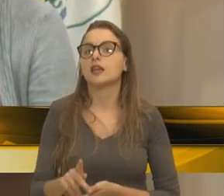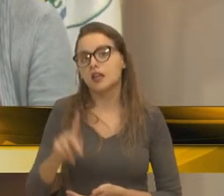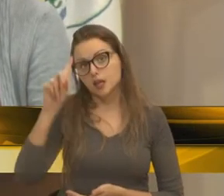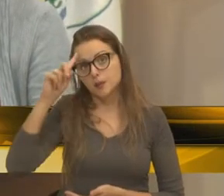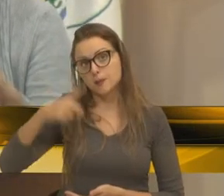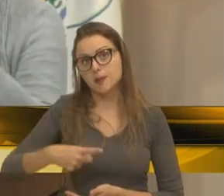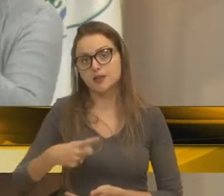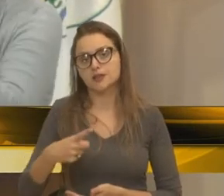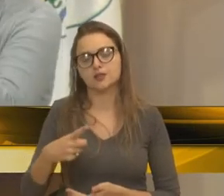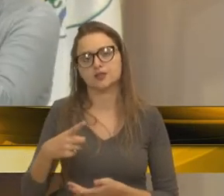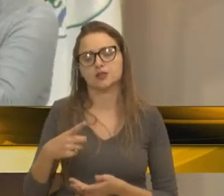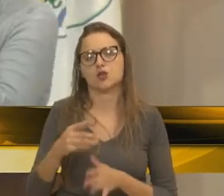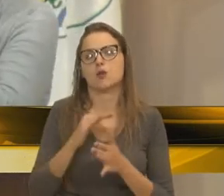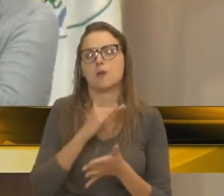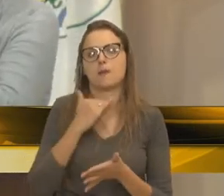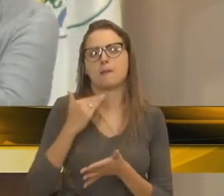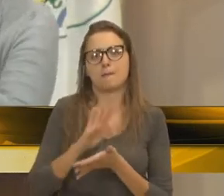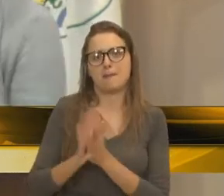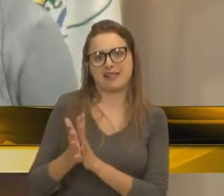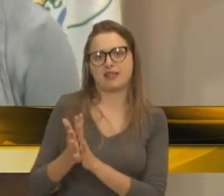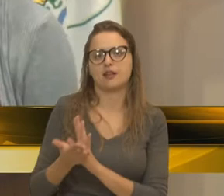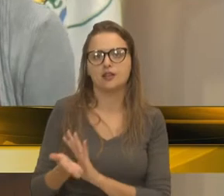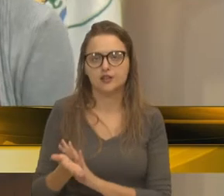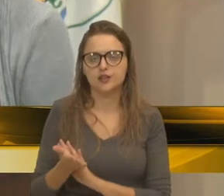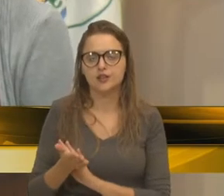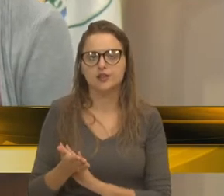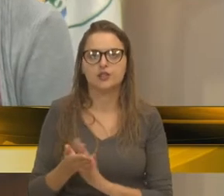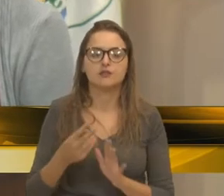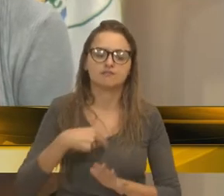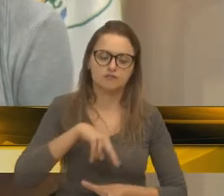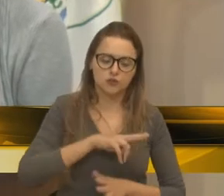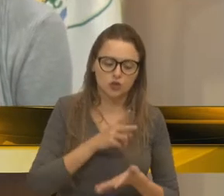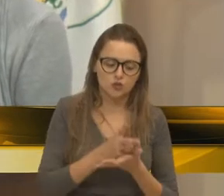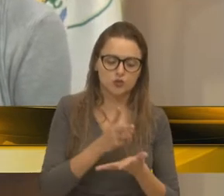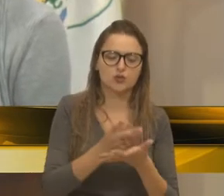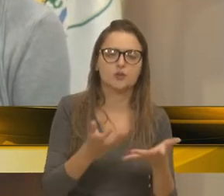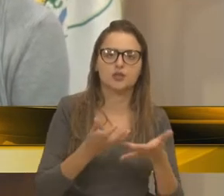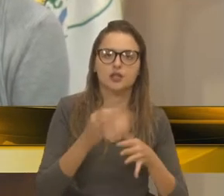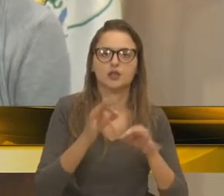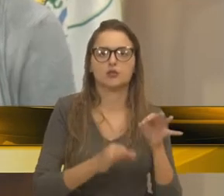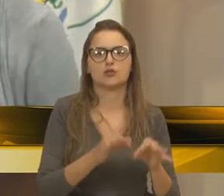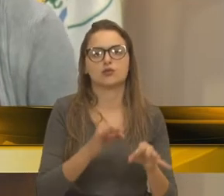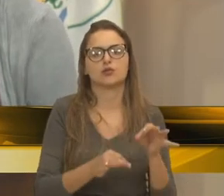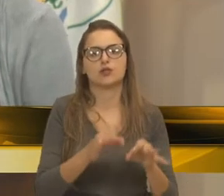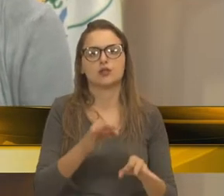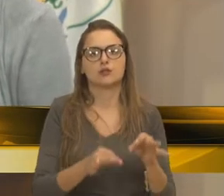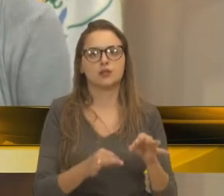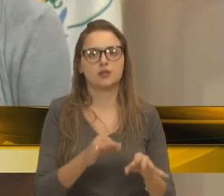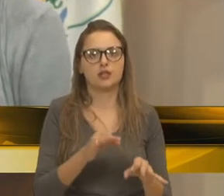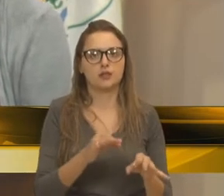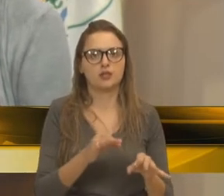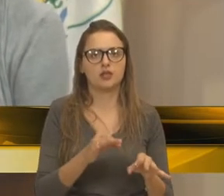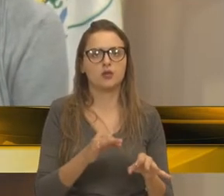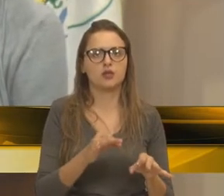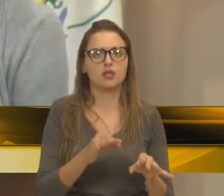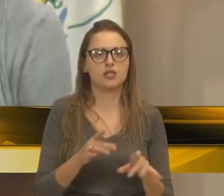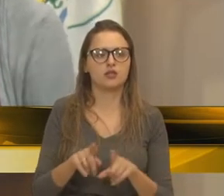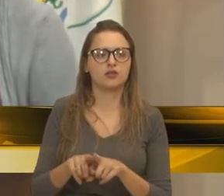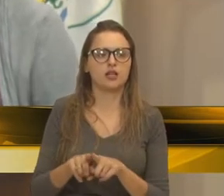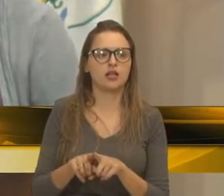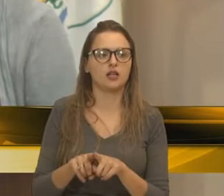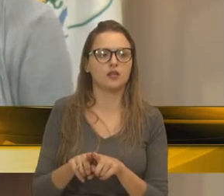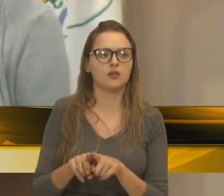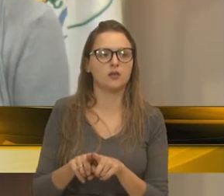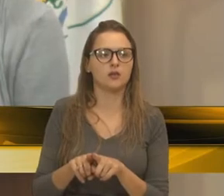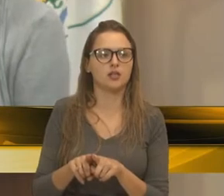matar. Então, a gente segue, né, cobrando justiça. Como a vereadora Tatiane falou, estaremos hoje na